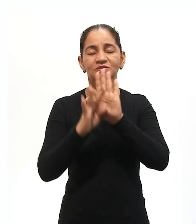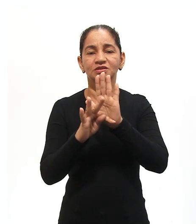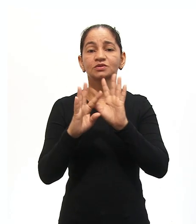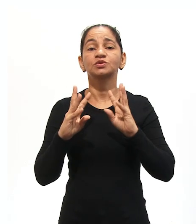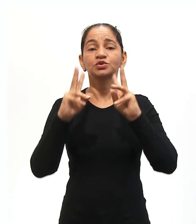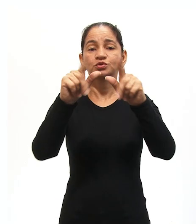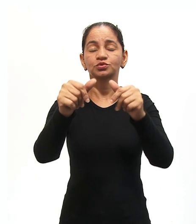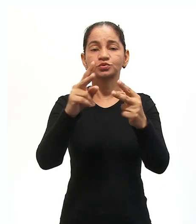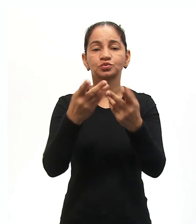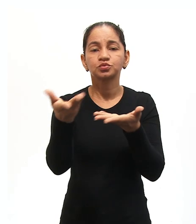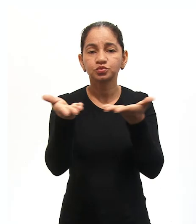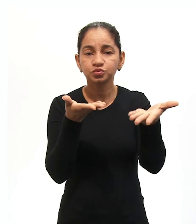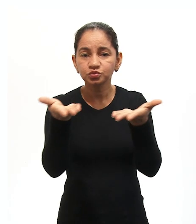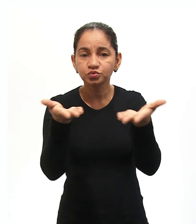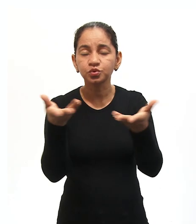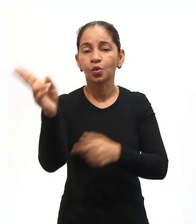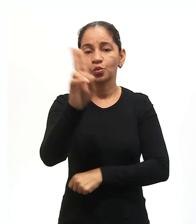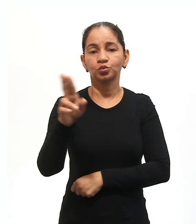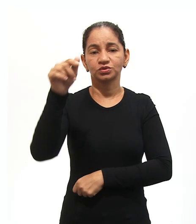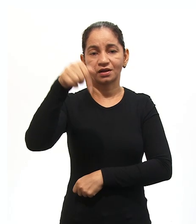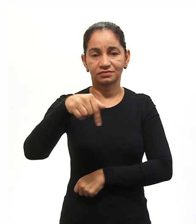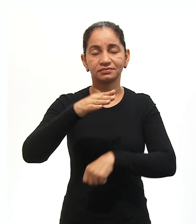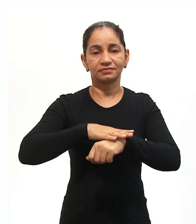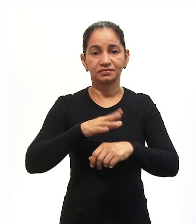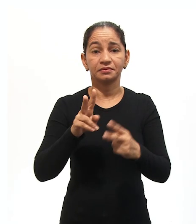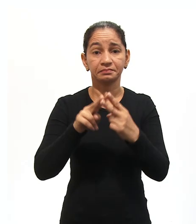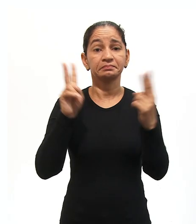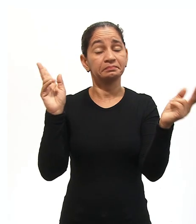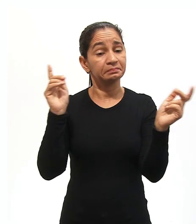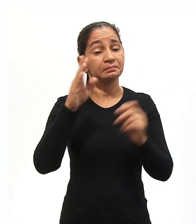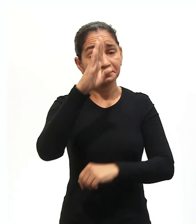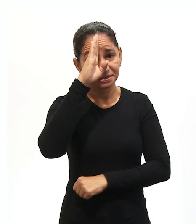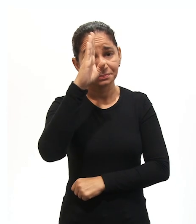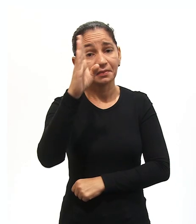texto mediacional de qualidade.